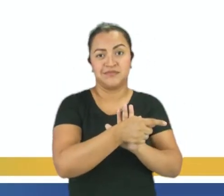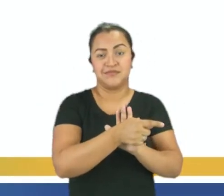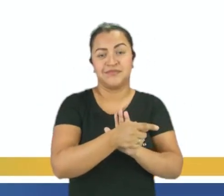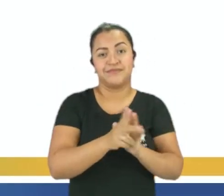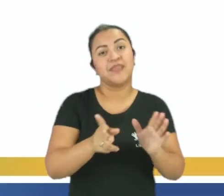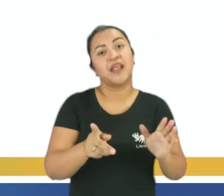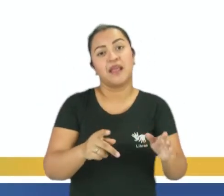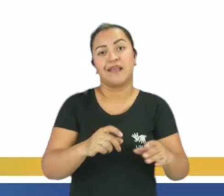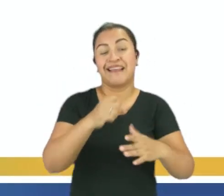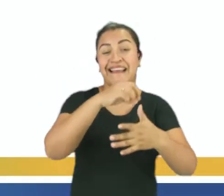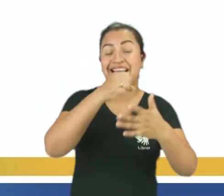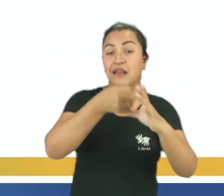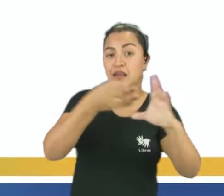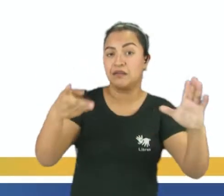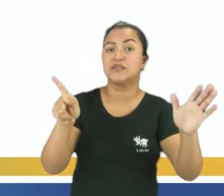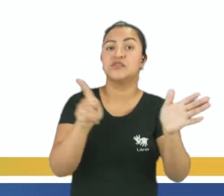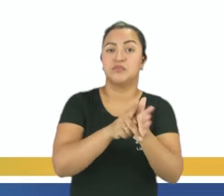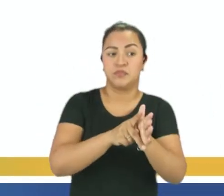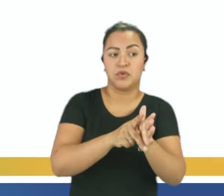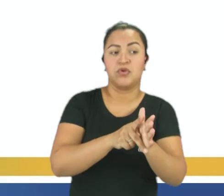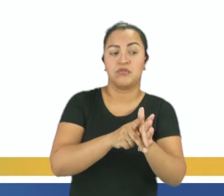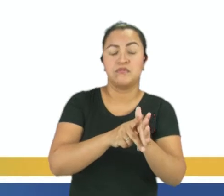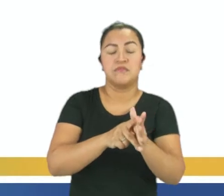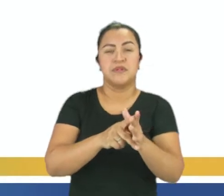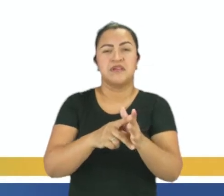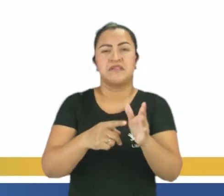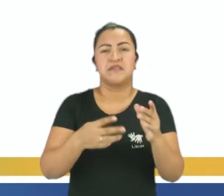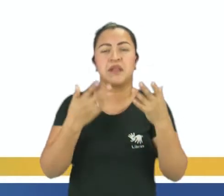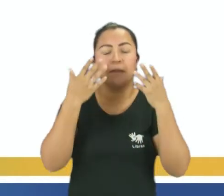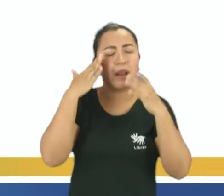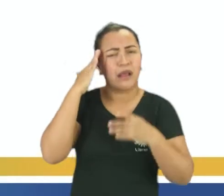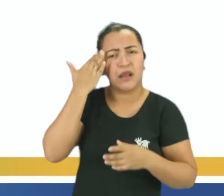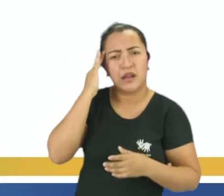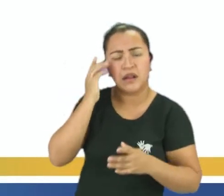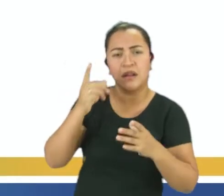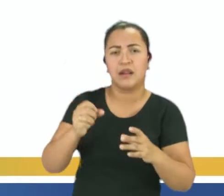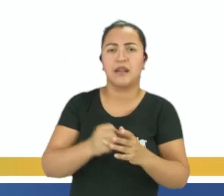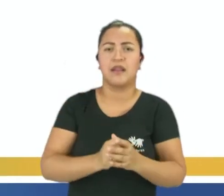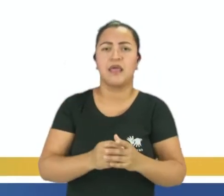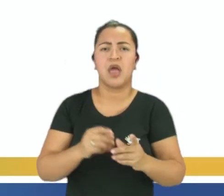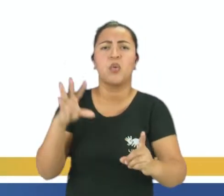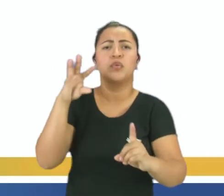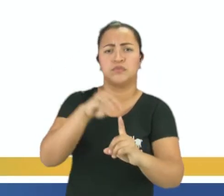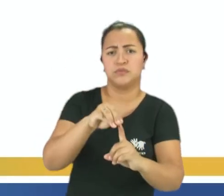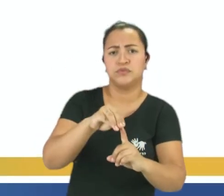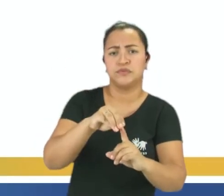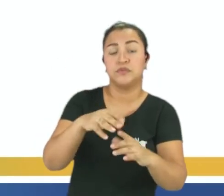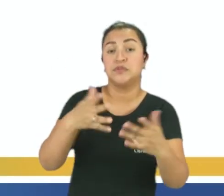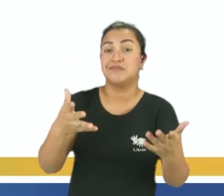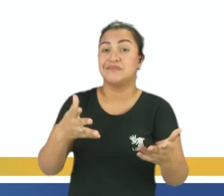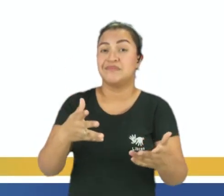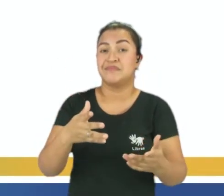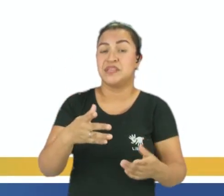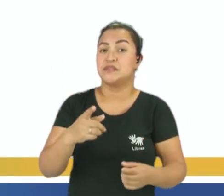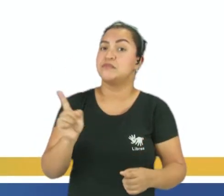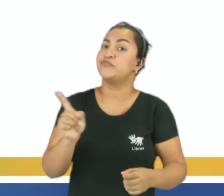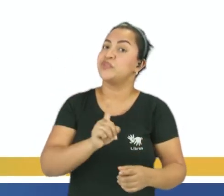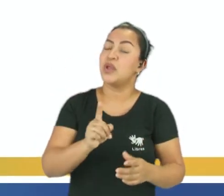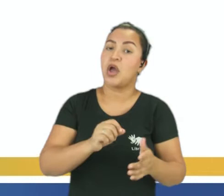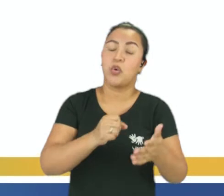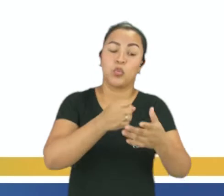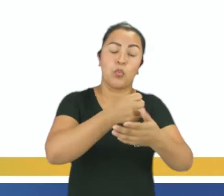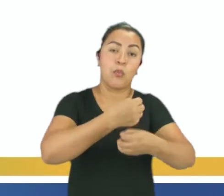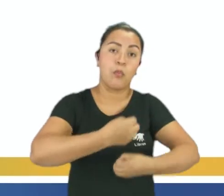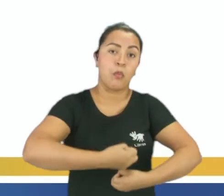que facilitam sua identificação, mas se engana quem acredita que todo poema é composto por